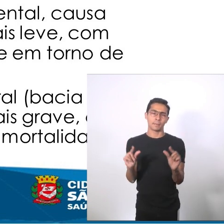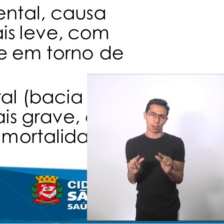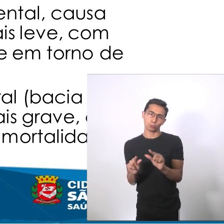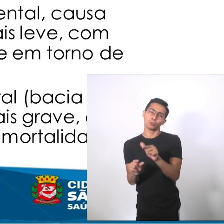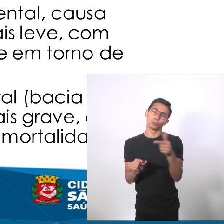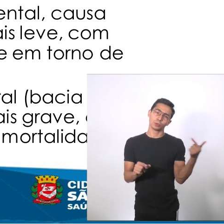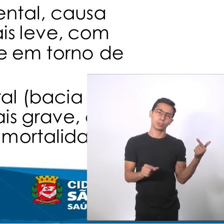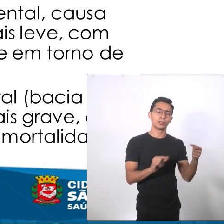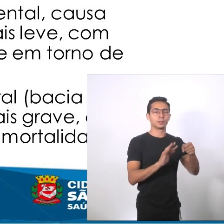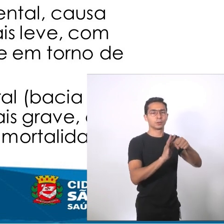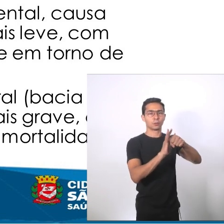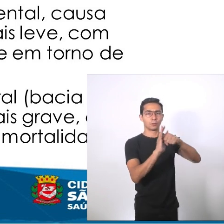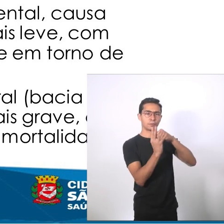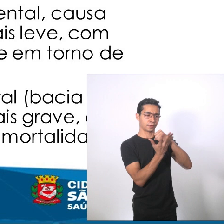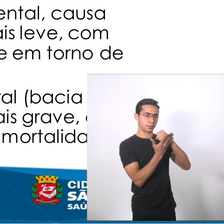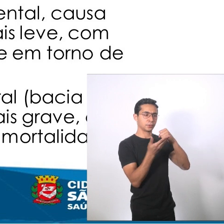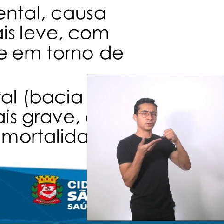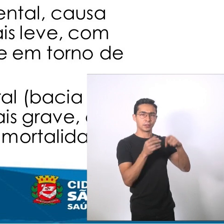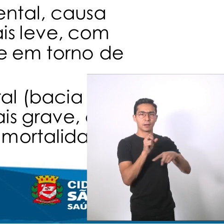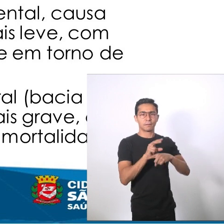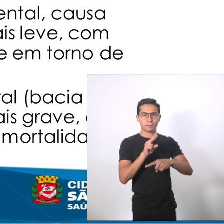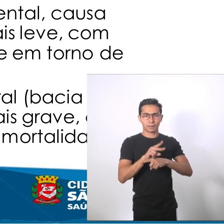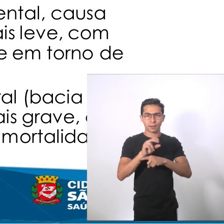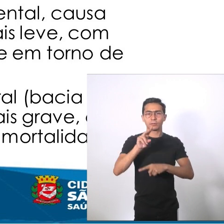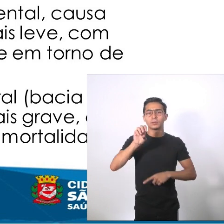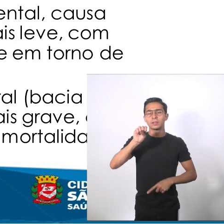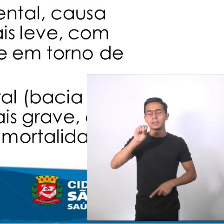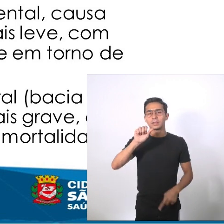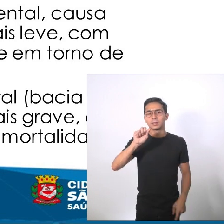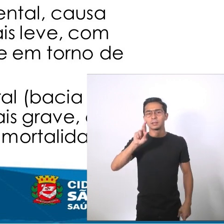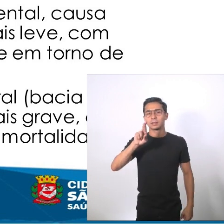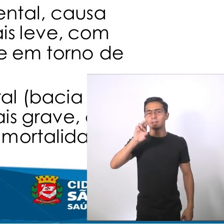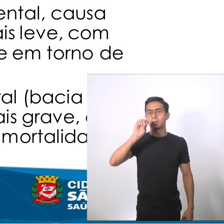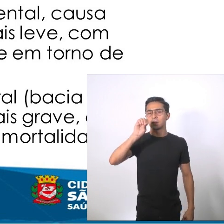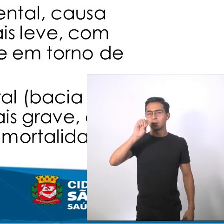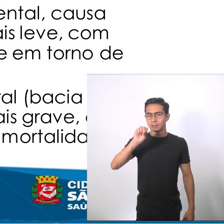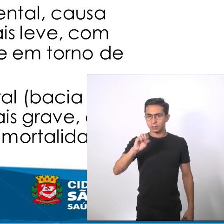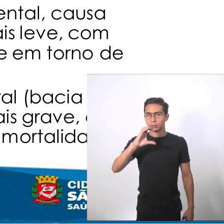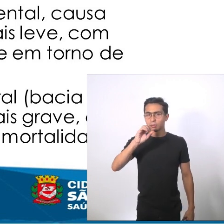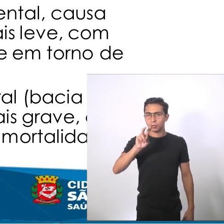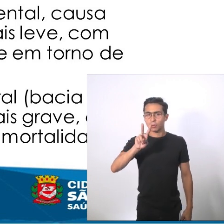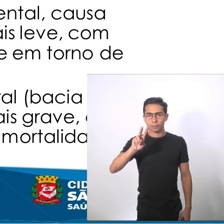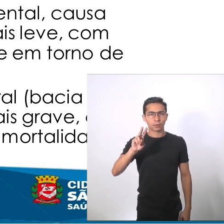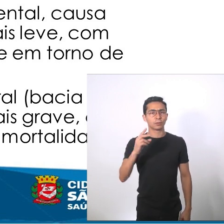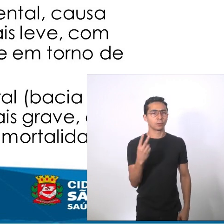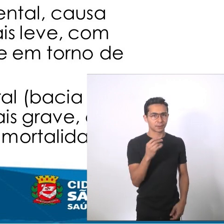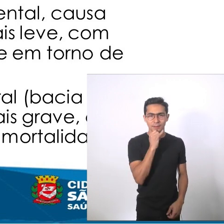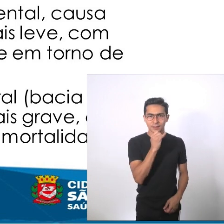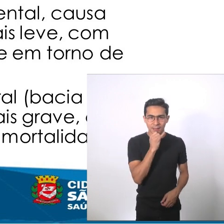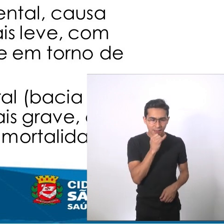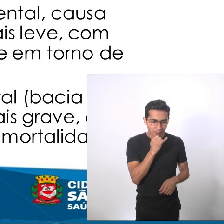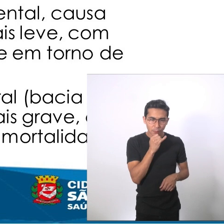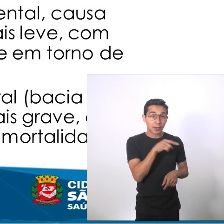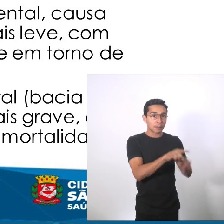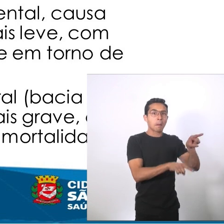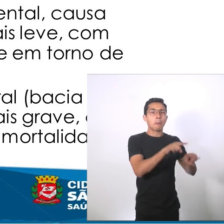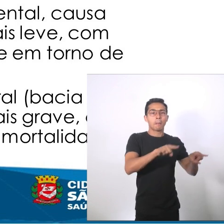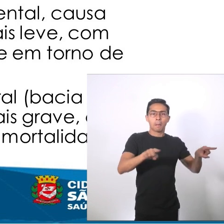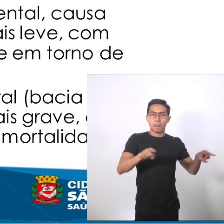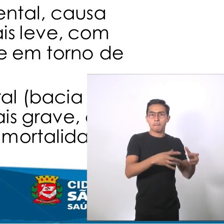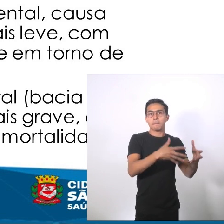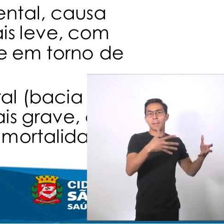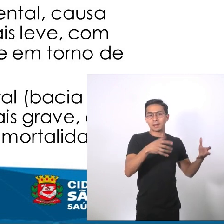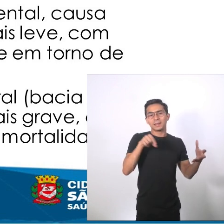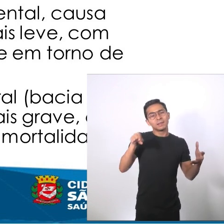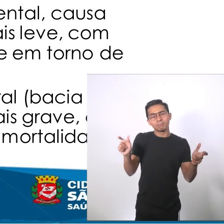vírus relacionado à pandemia de coronavírus que estamos vivendo. E existem 2 cepas, ou como